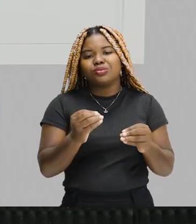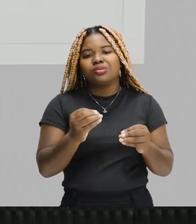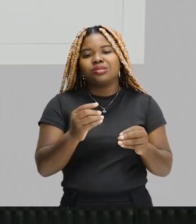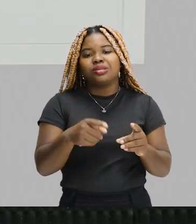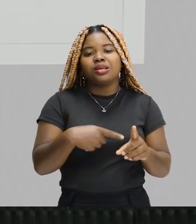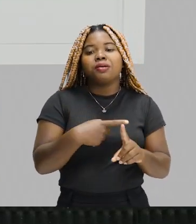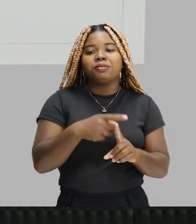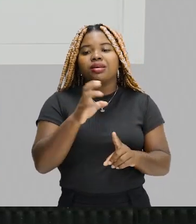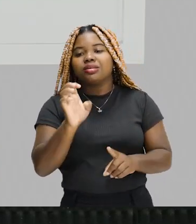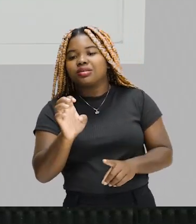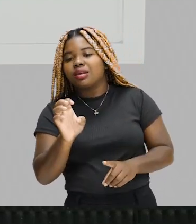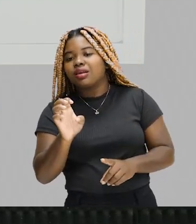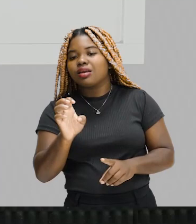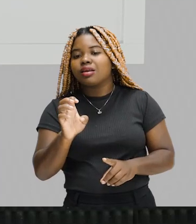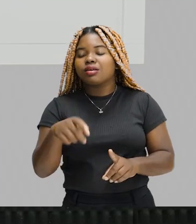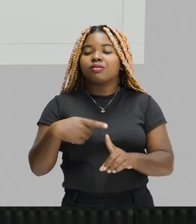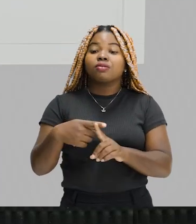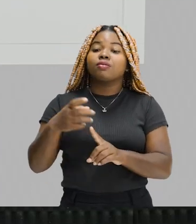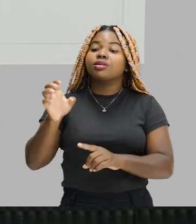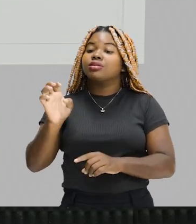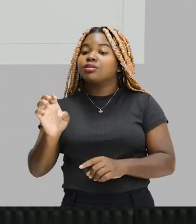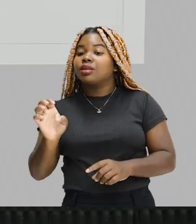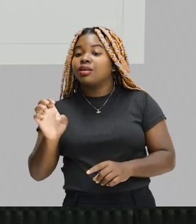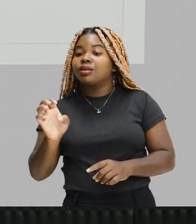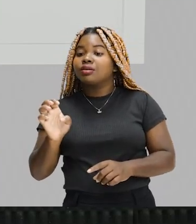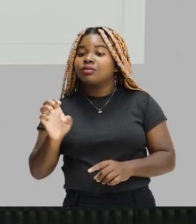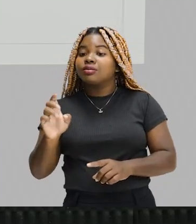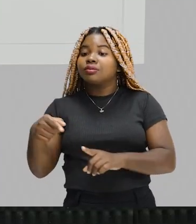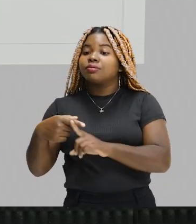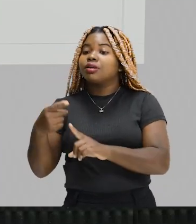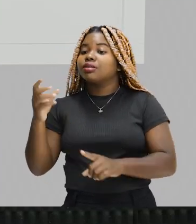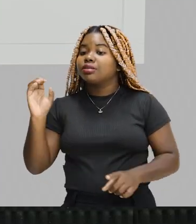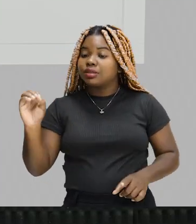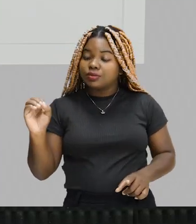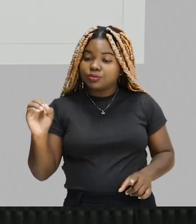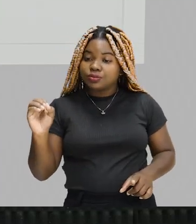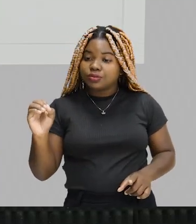mais E com mais E, mais zero, né?